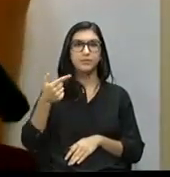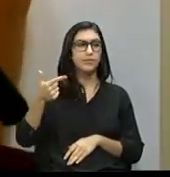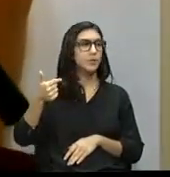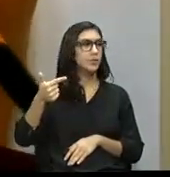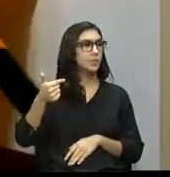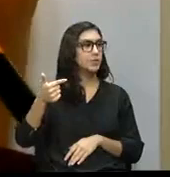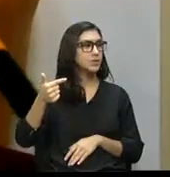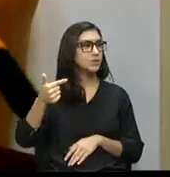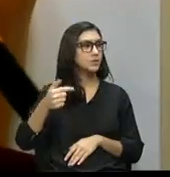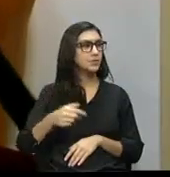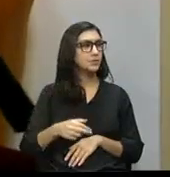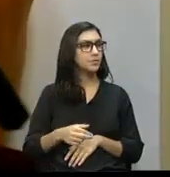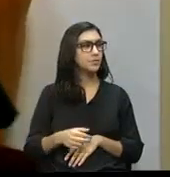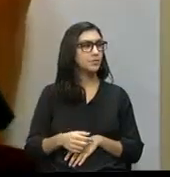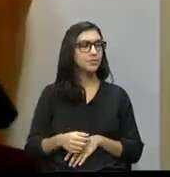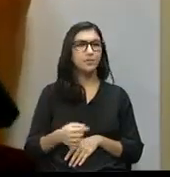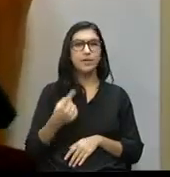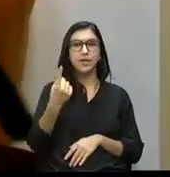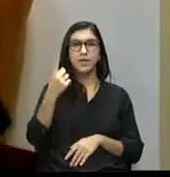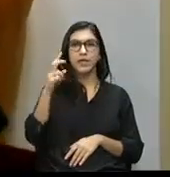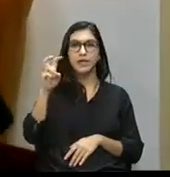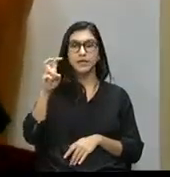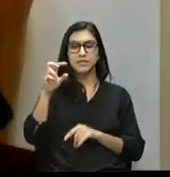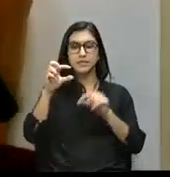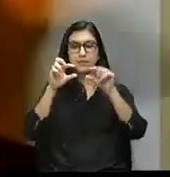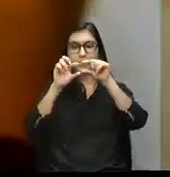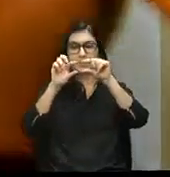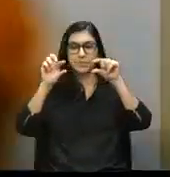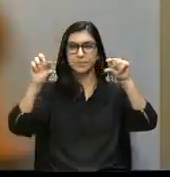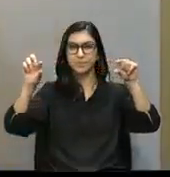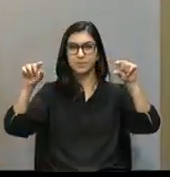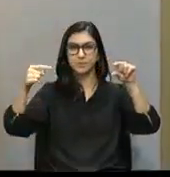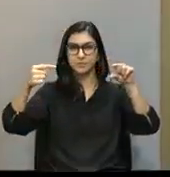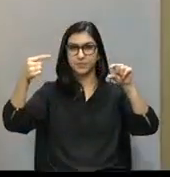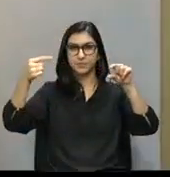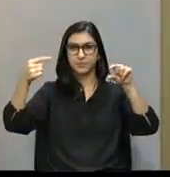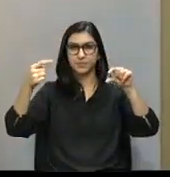12 e 15 na primeira linha,